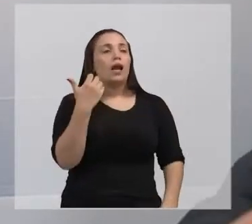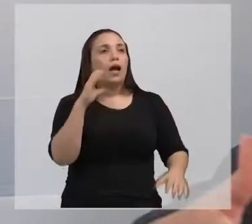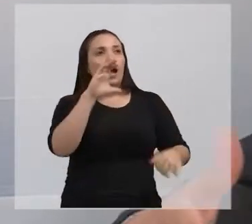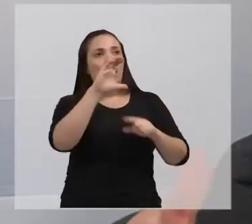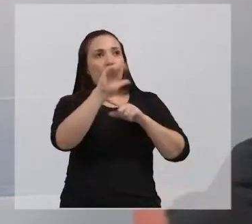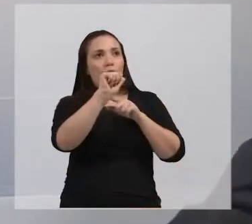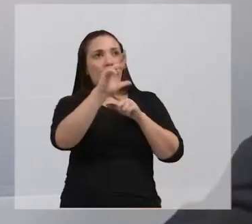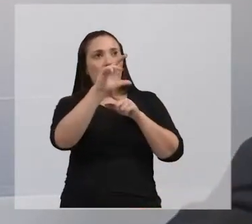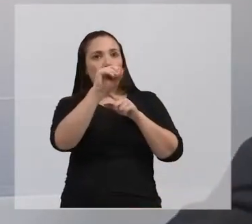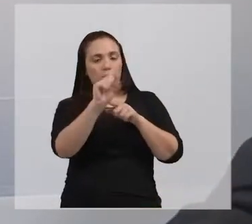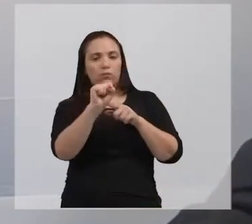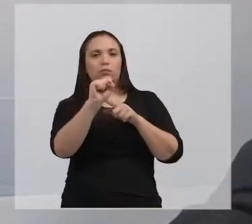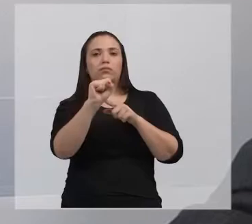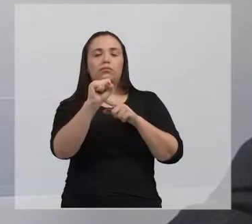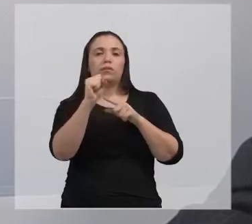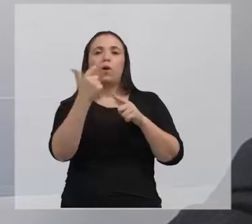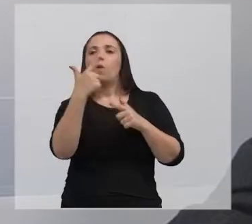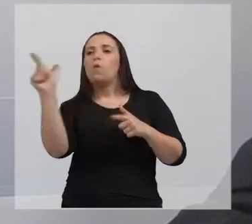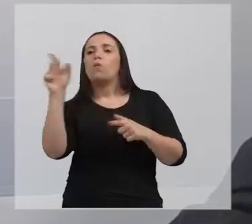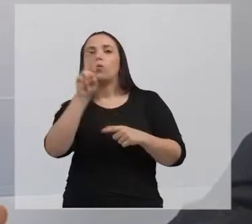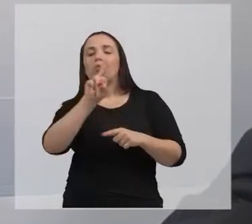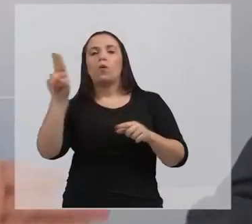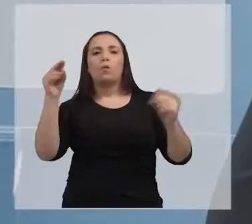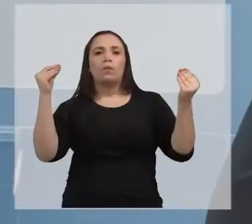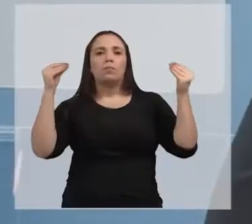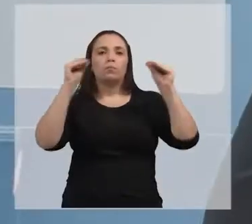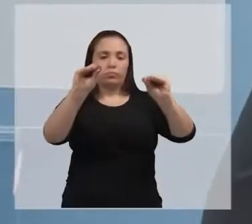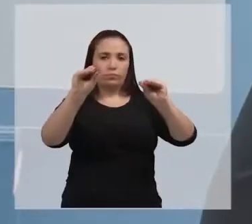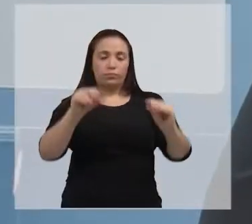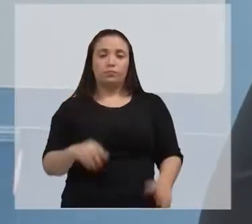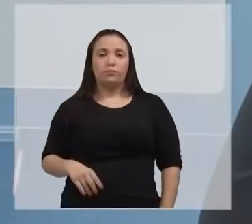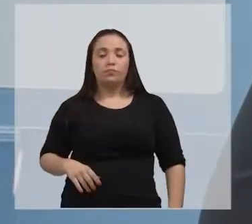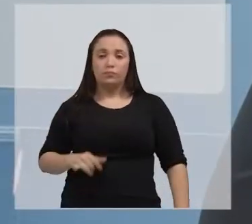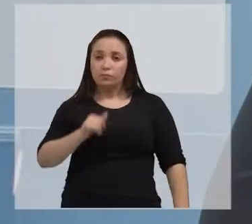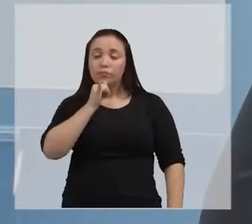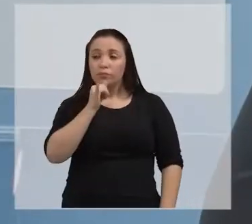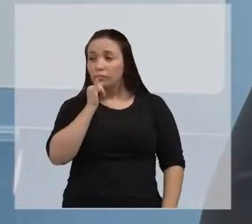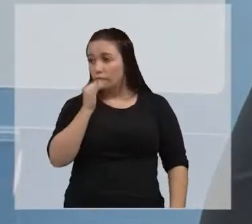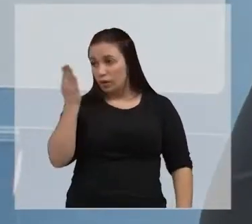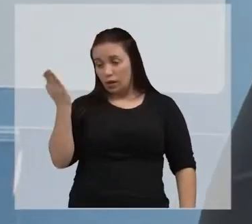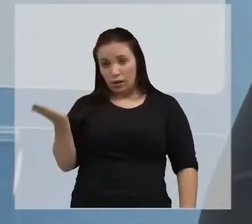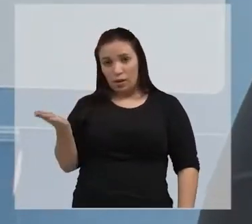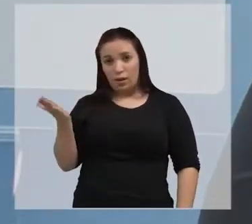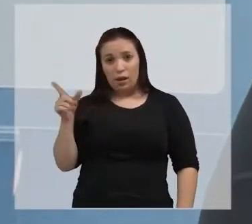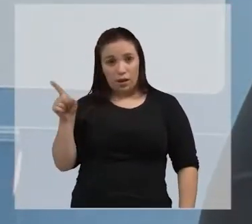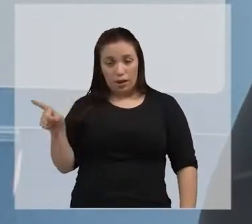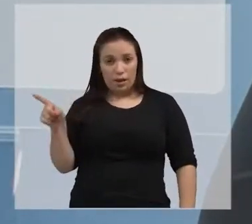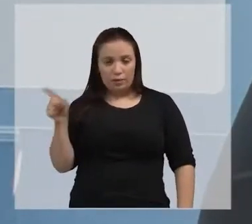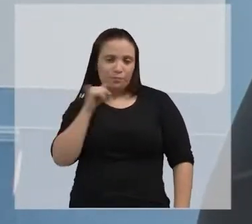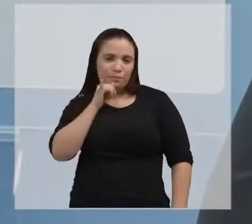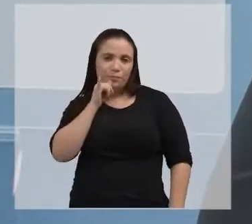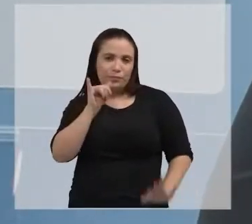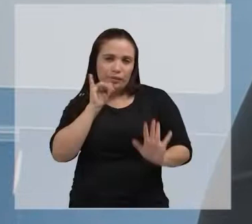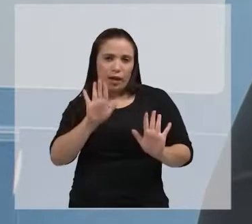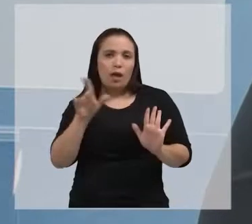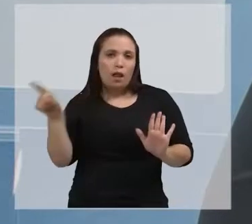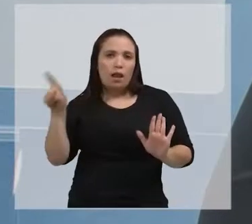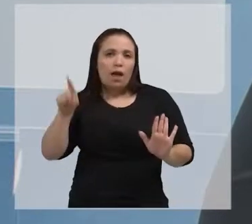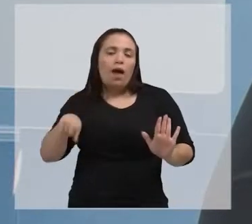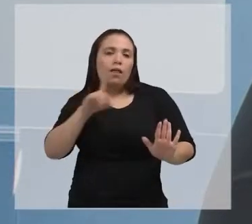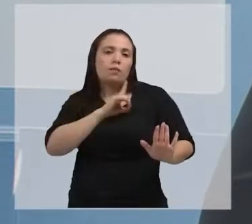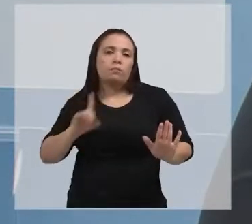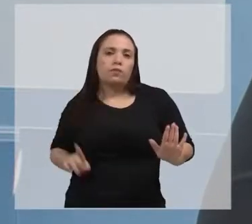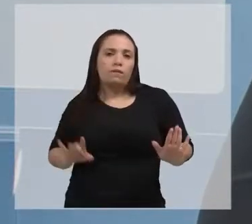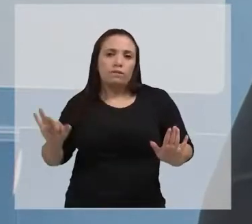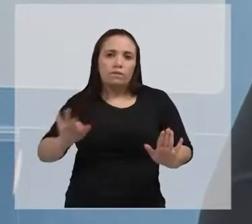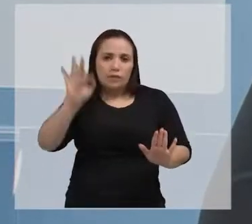meio e deixa o Frederico. Por exemplo, o Luiz, ele Luiz Cláudio Ferreira Barbosa. é deputado federal,